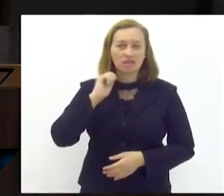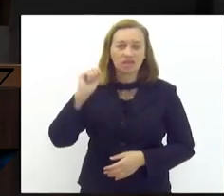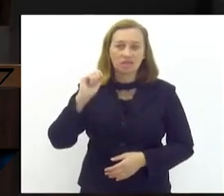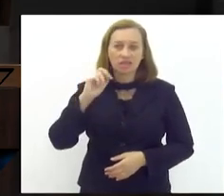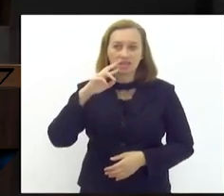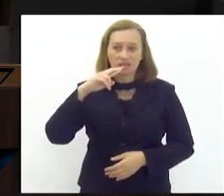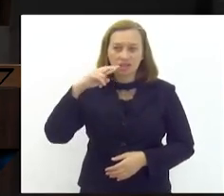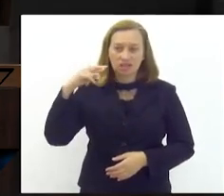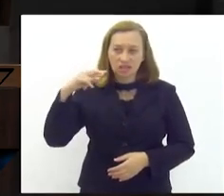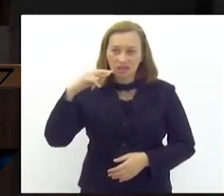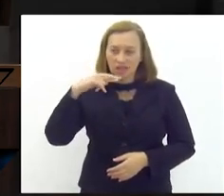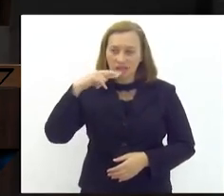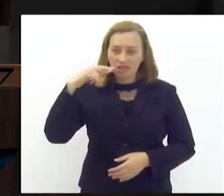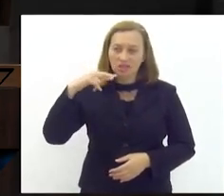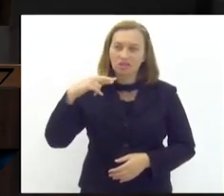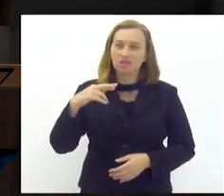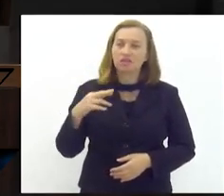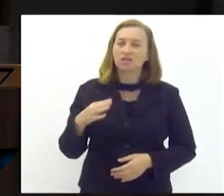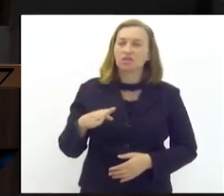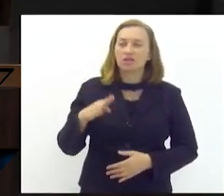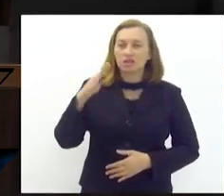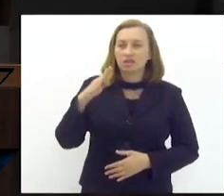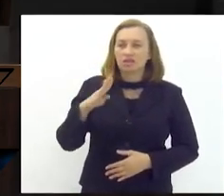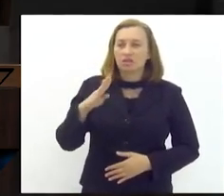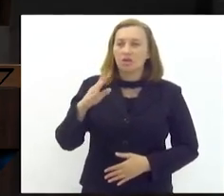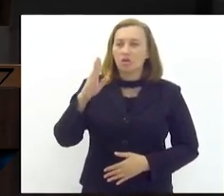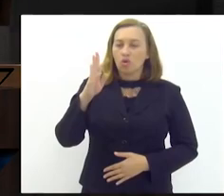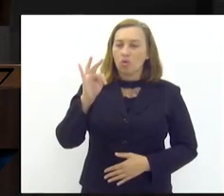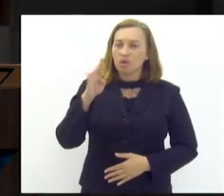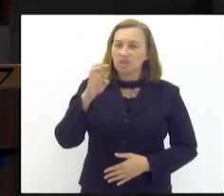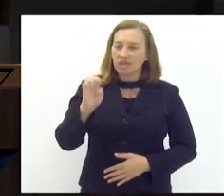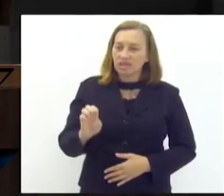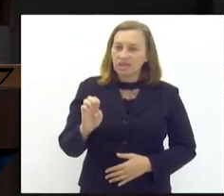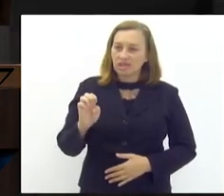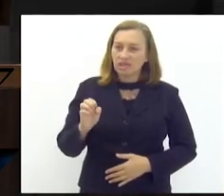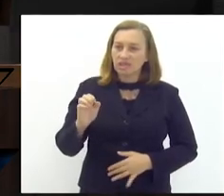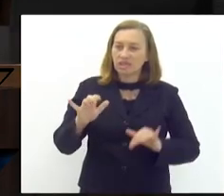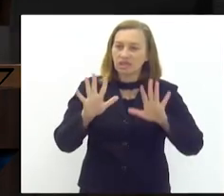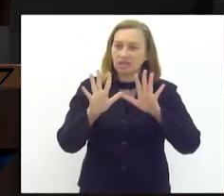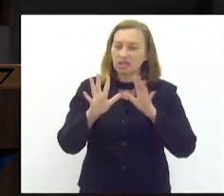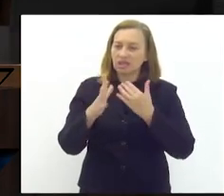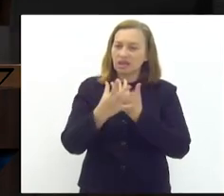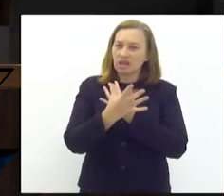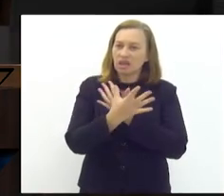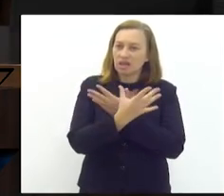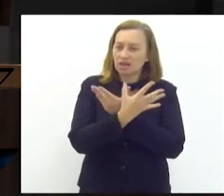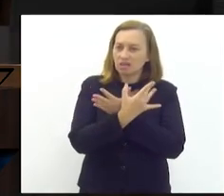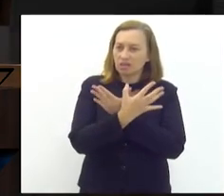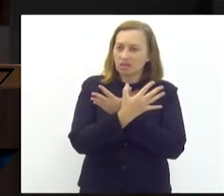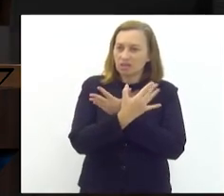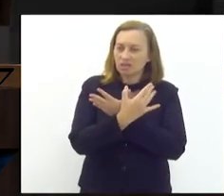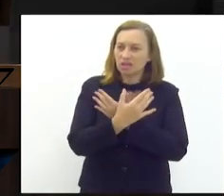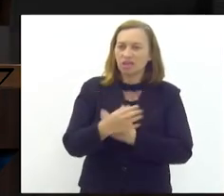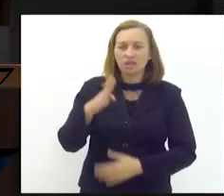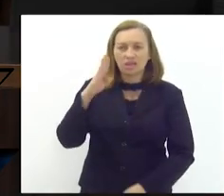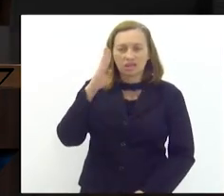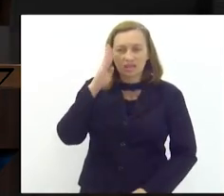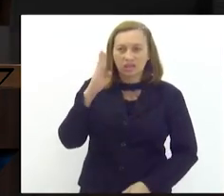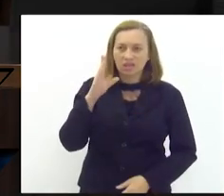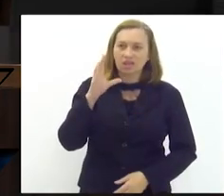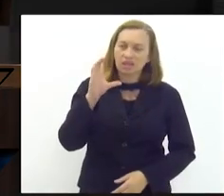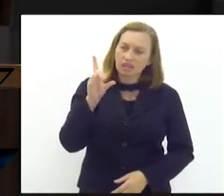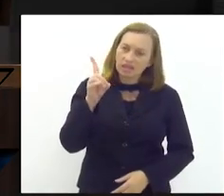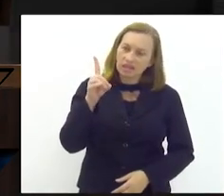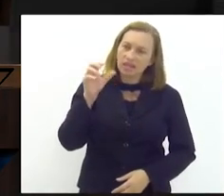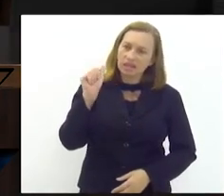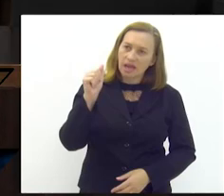seu respectivo de diploma o comandante da Aeronáutica o Tenente Brigadeiro do a Marcelo kanitz Damasceno parecer da